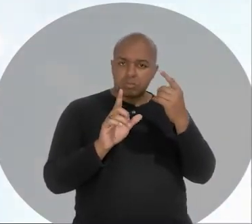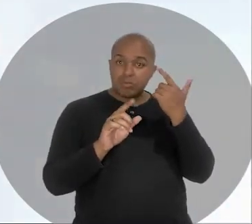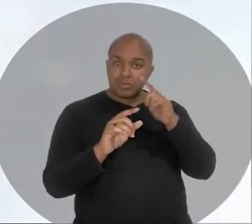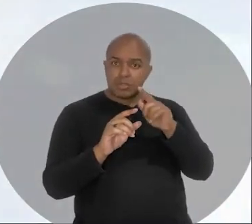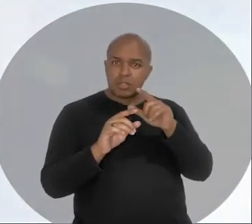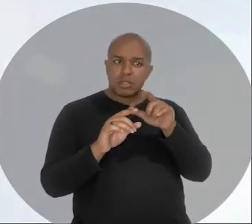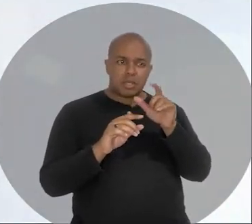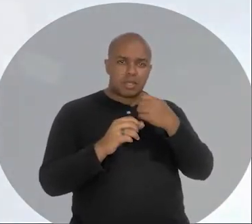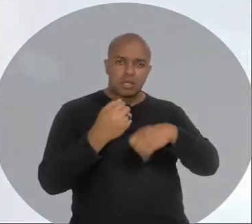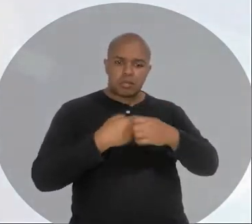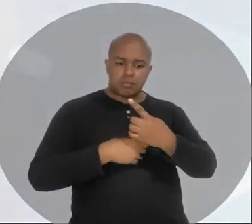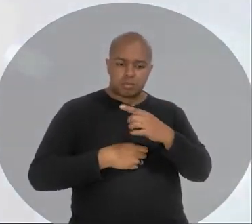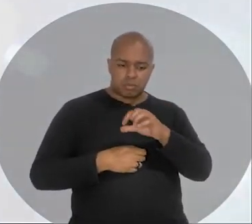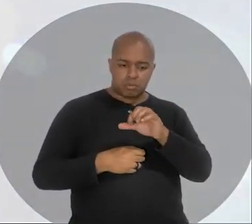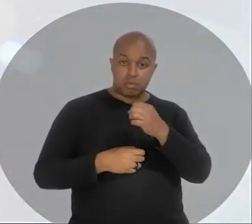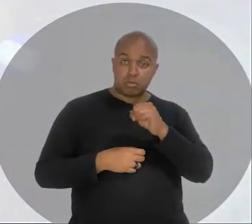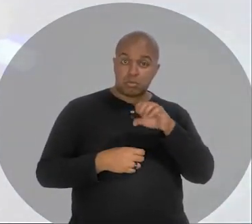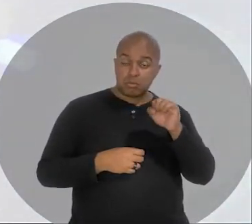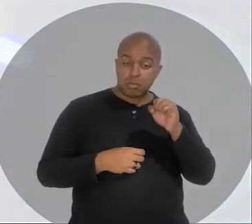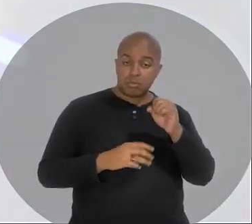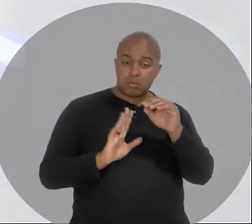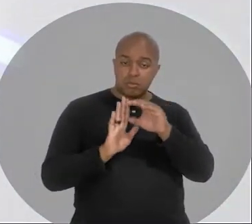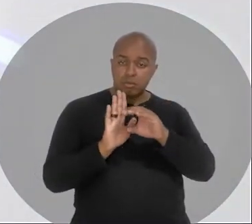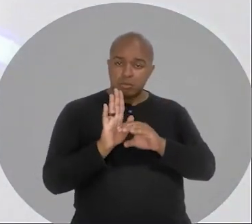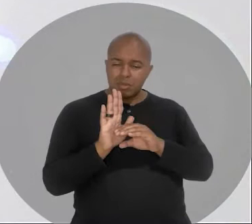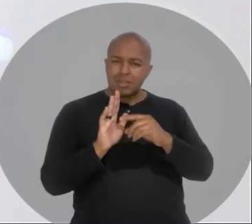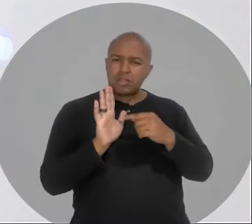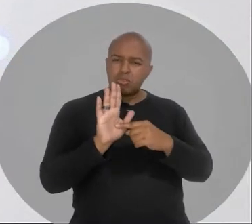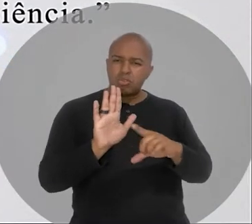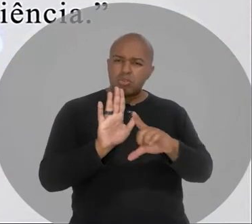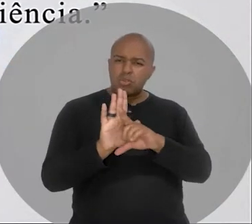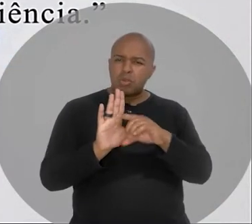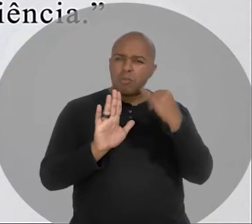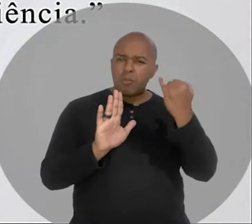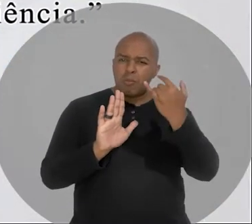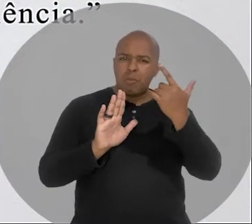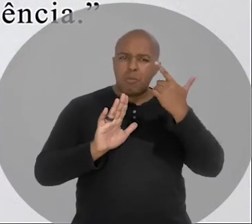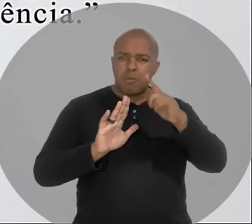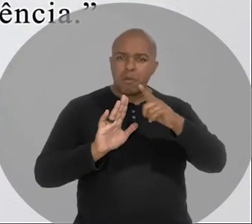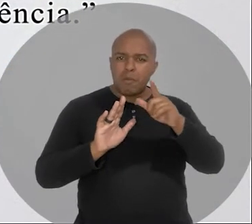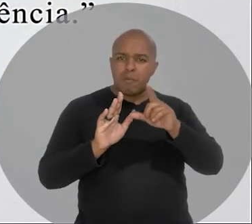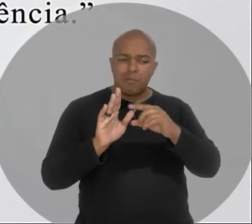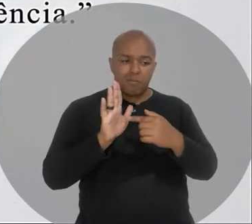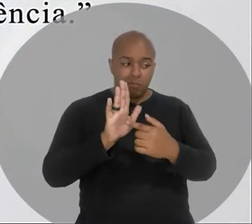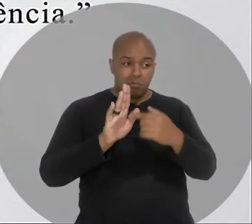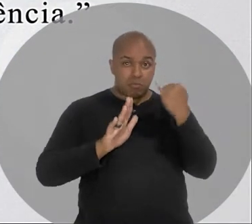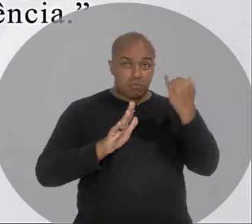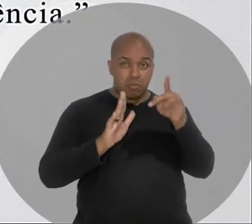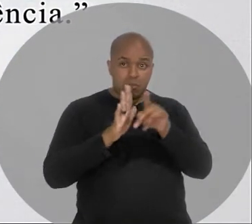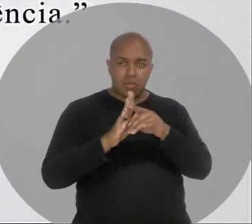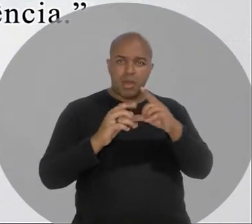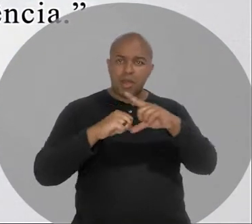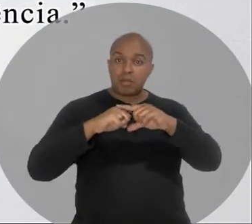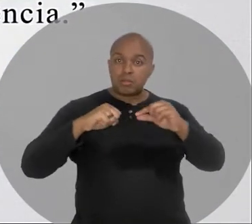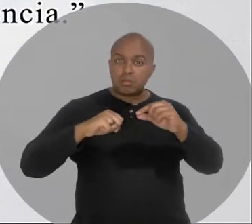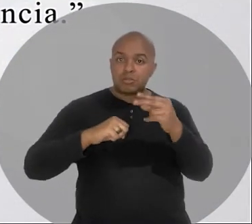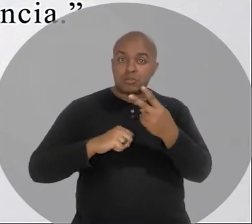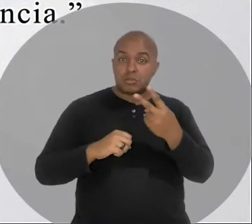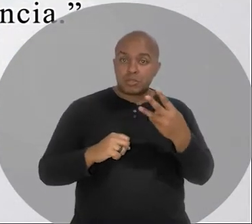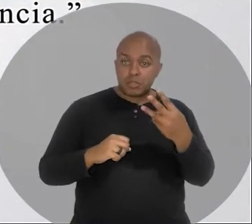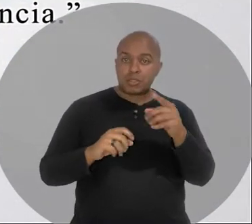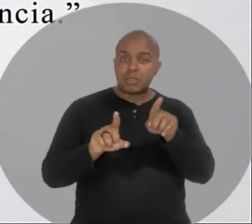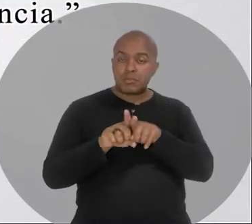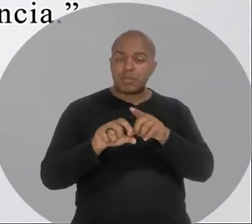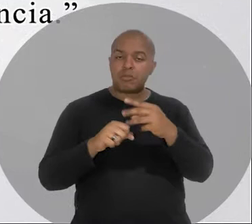tempo. Em 1988, Ilustrações. a Constituição trouxe importantes conquistas, destacando-se os artigos 23 e o 24,